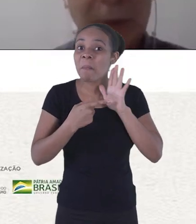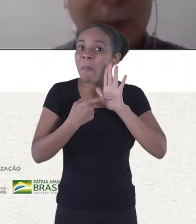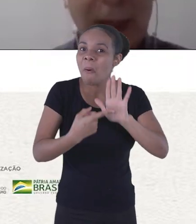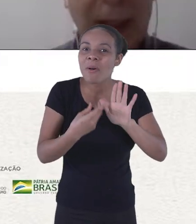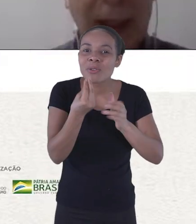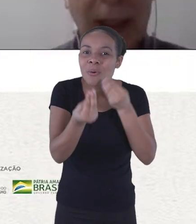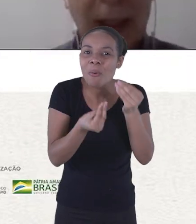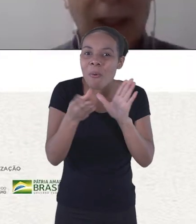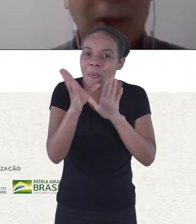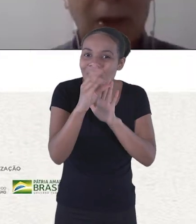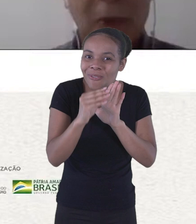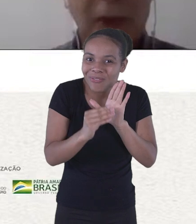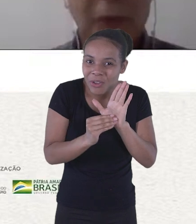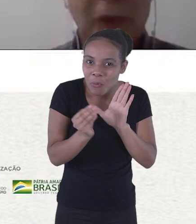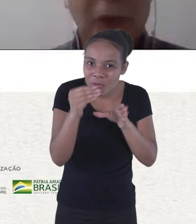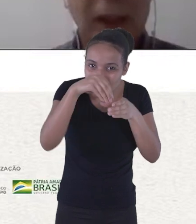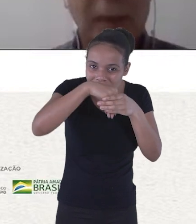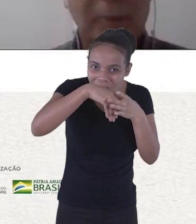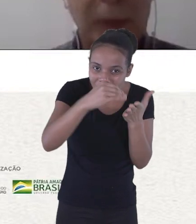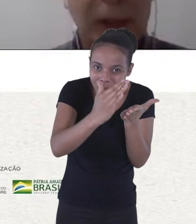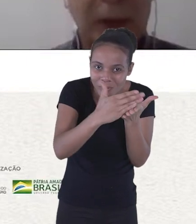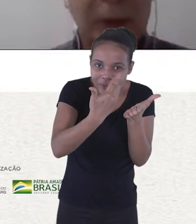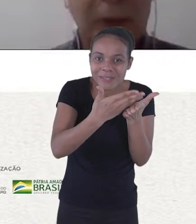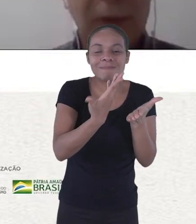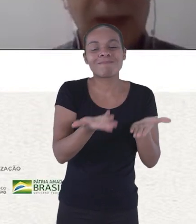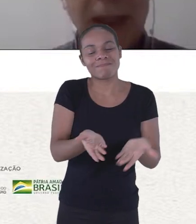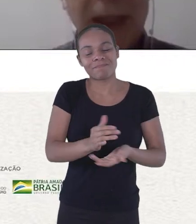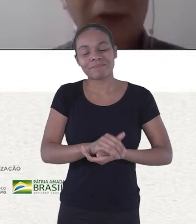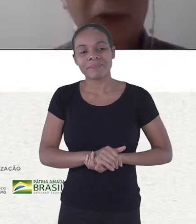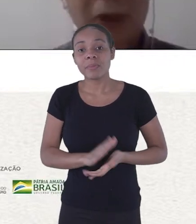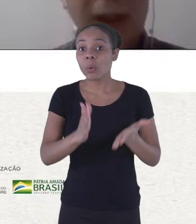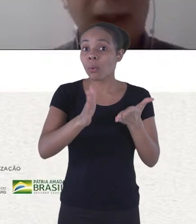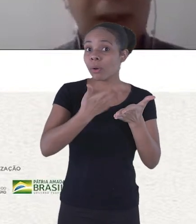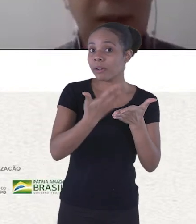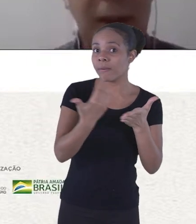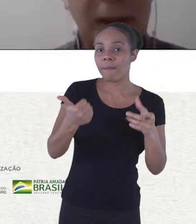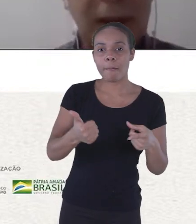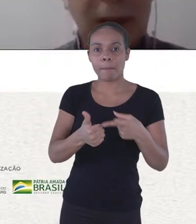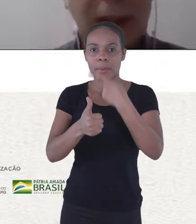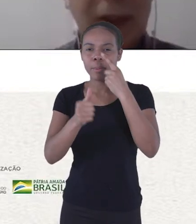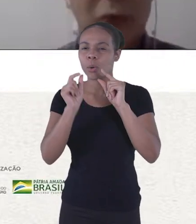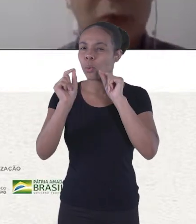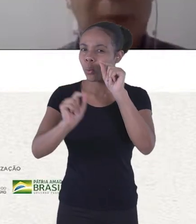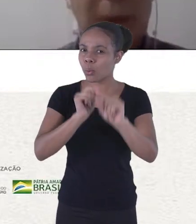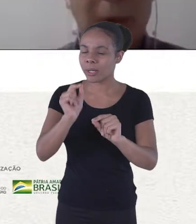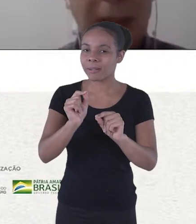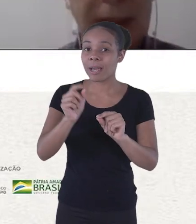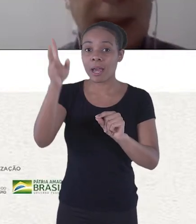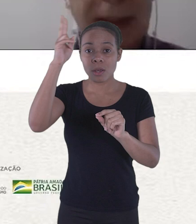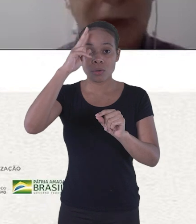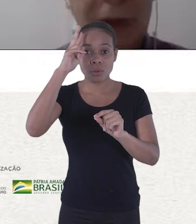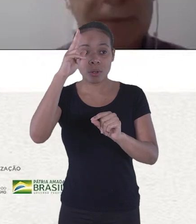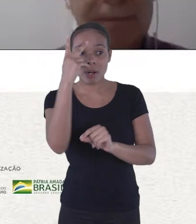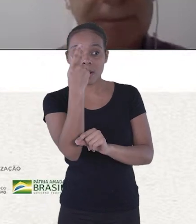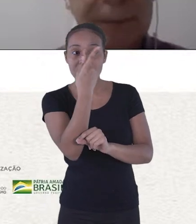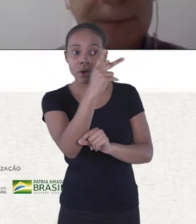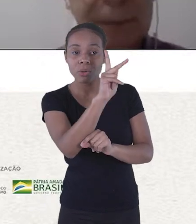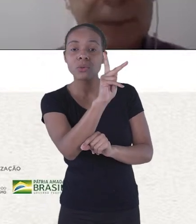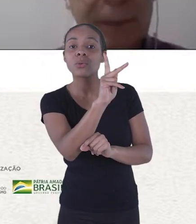conteúdo. O livro, primeiro, é a história da sua bipolaridade.